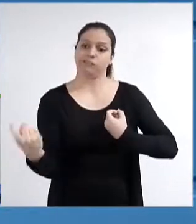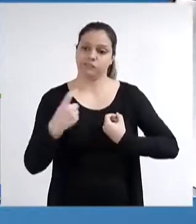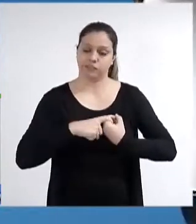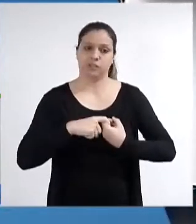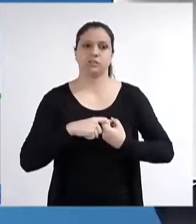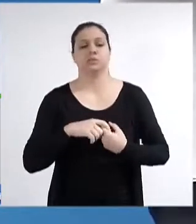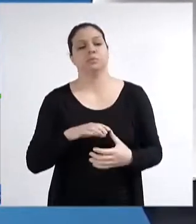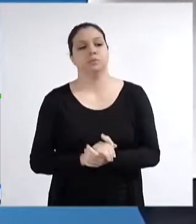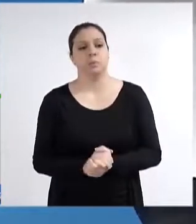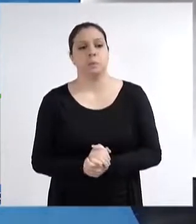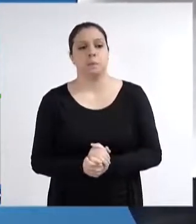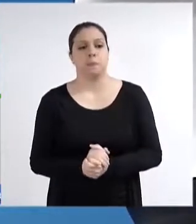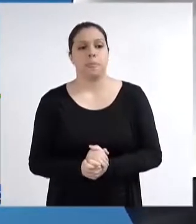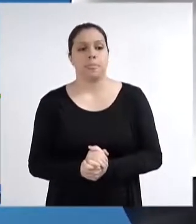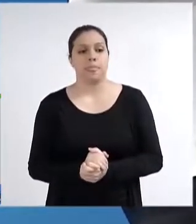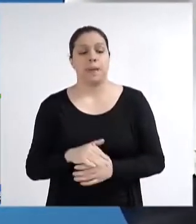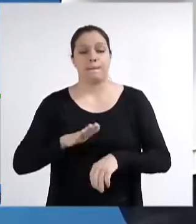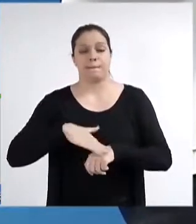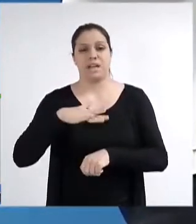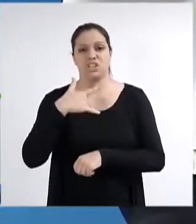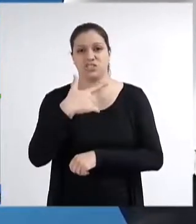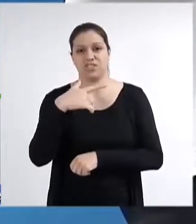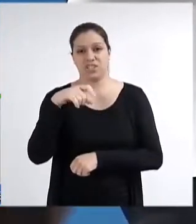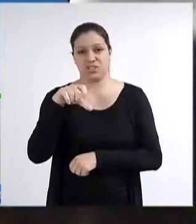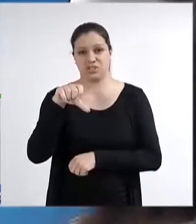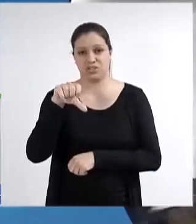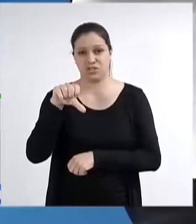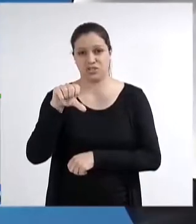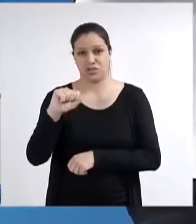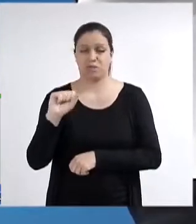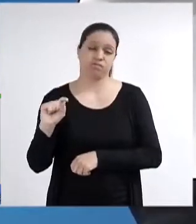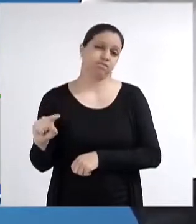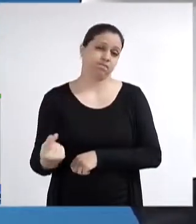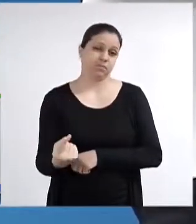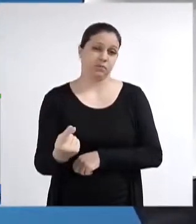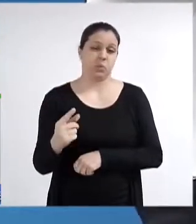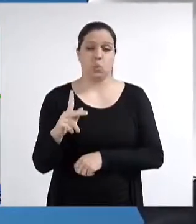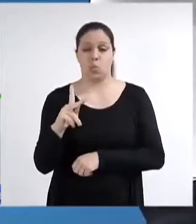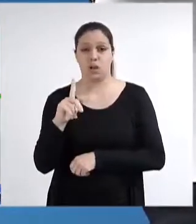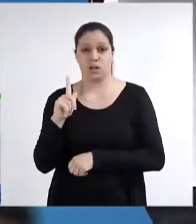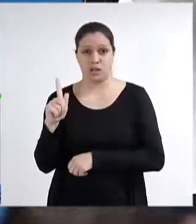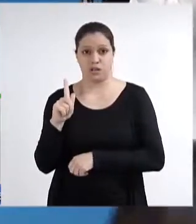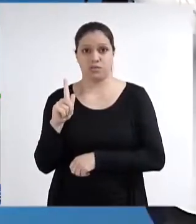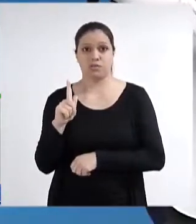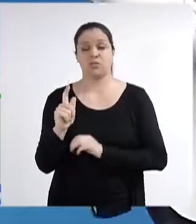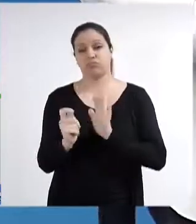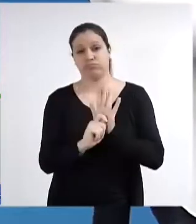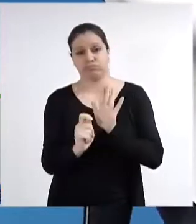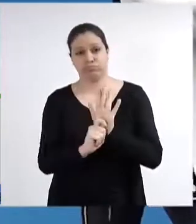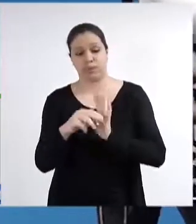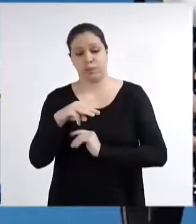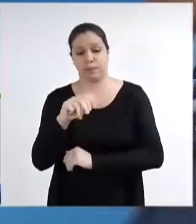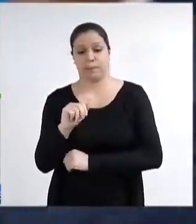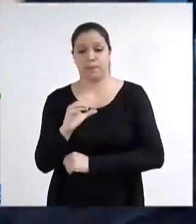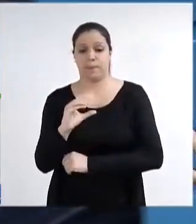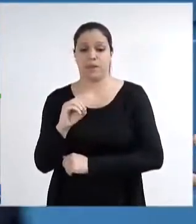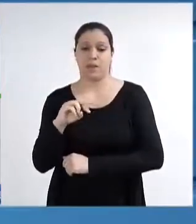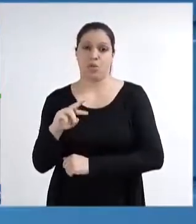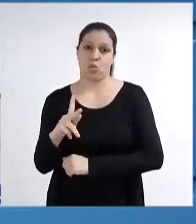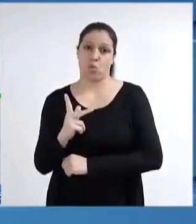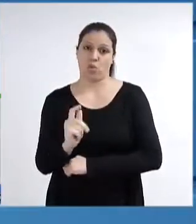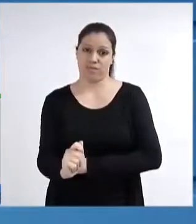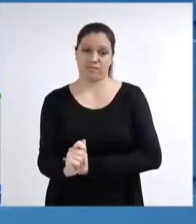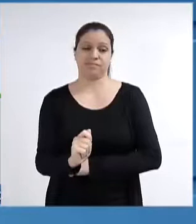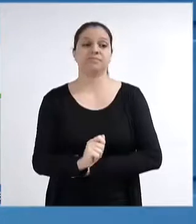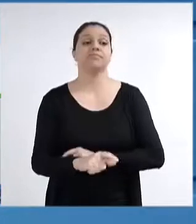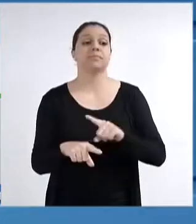de 29 toneladas de maconha. O problema é esses presos que ficam, todo o procedimento